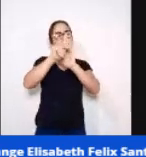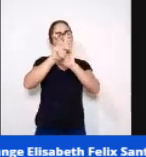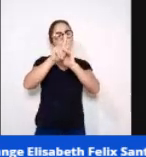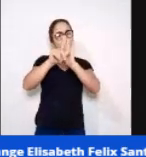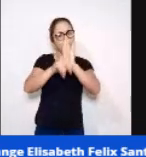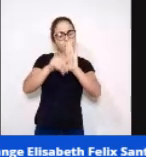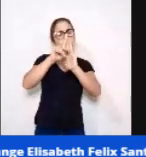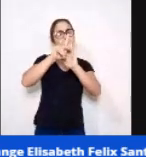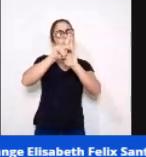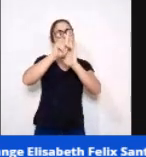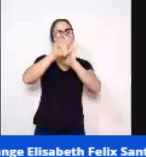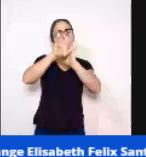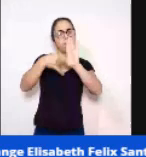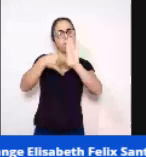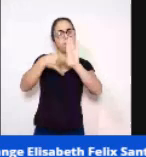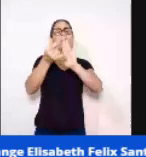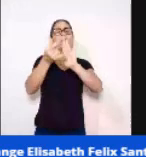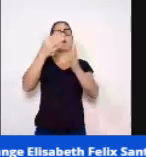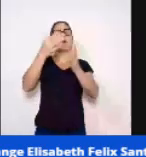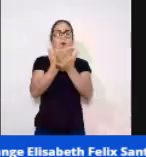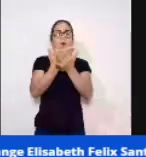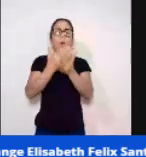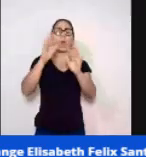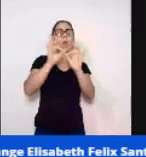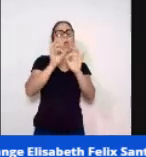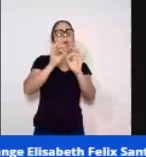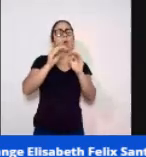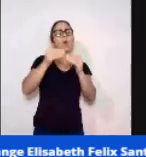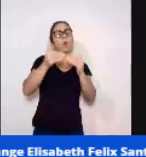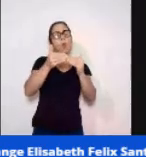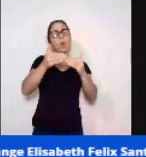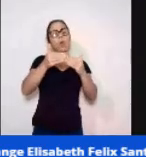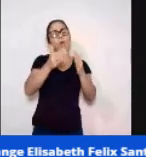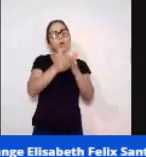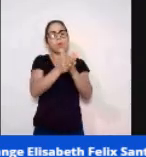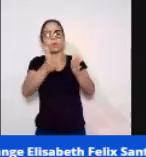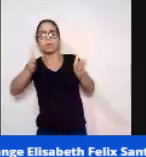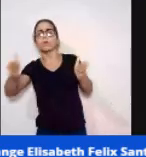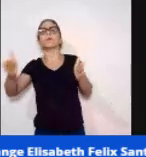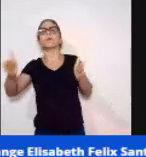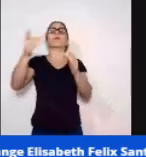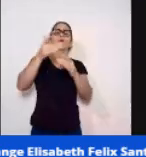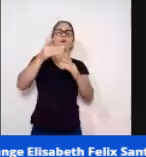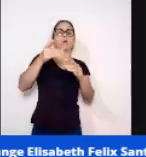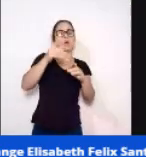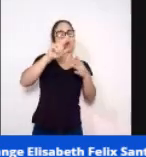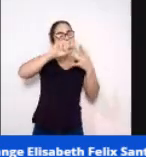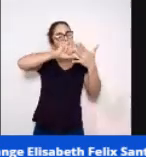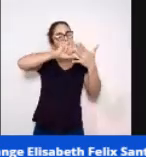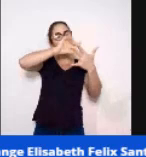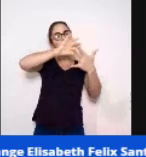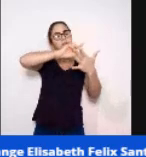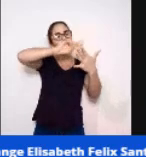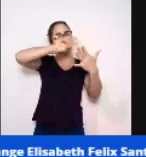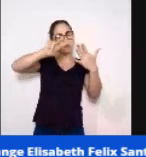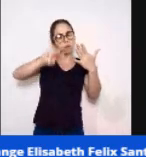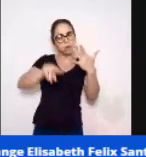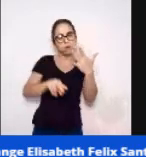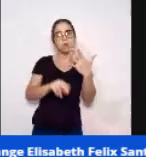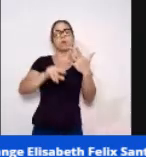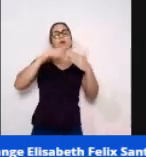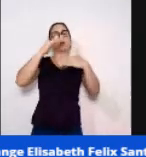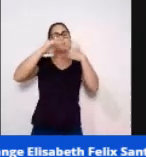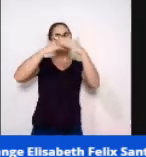são alguns dos caminhos, ou seja, algumas formas, algumas maneiras que nós temos para nos comunicar, para desenvolver esse plano de